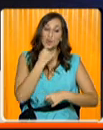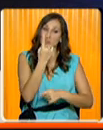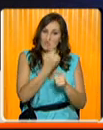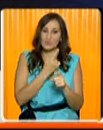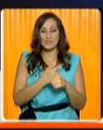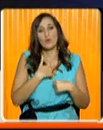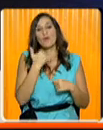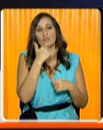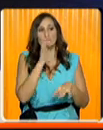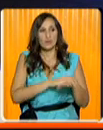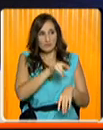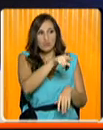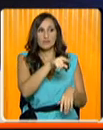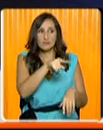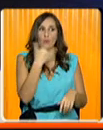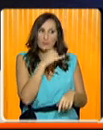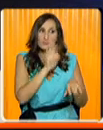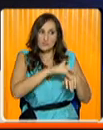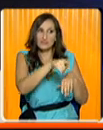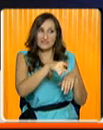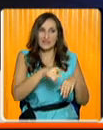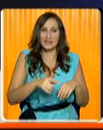uma coisa, eu estou feliz por ti, percebes?